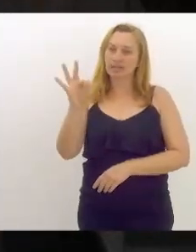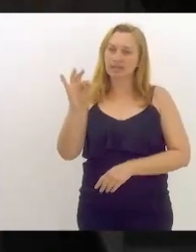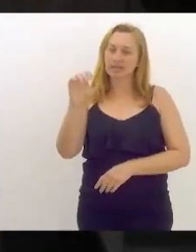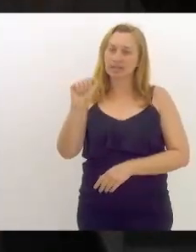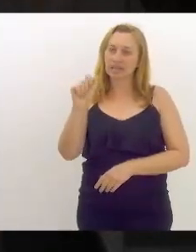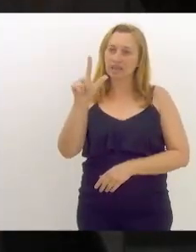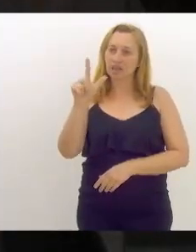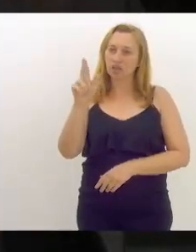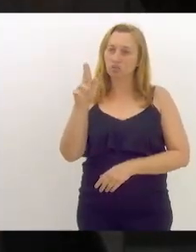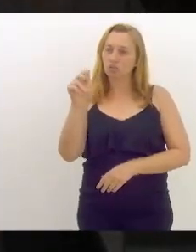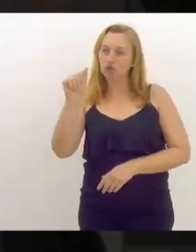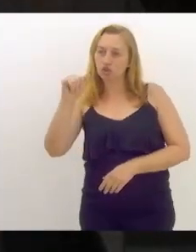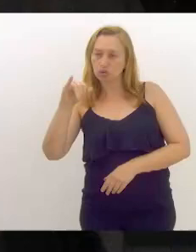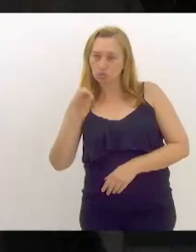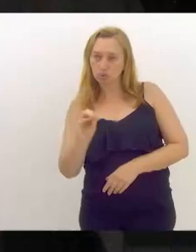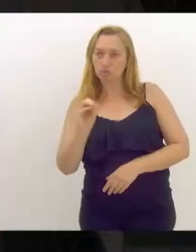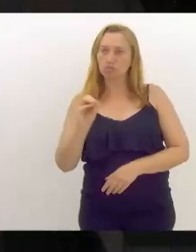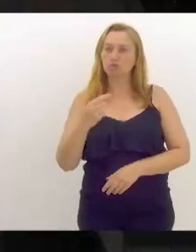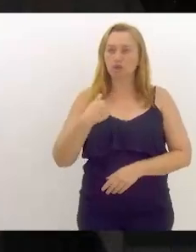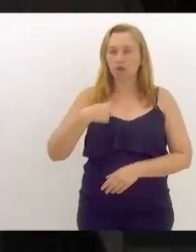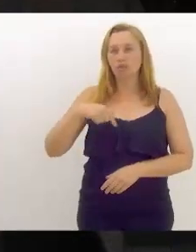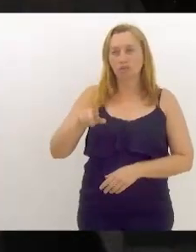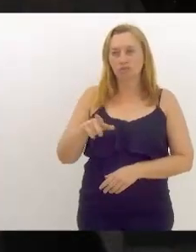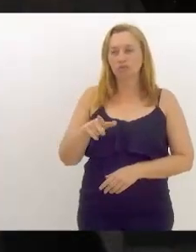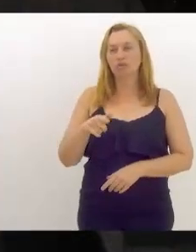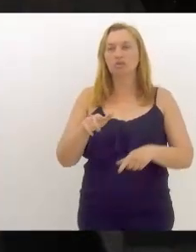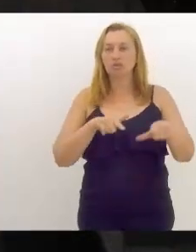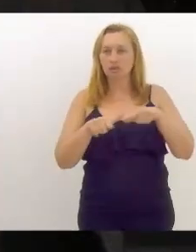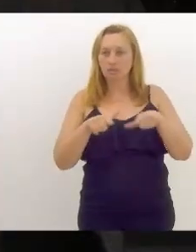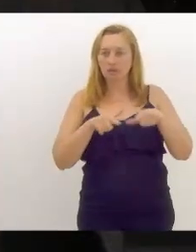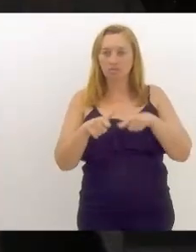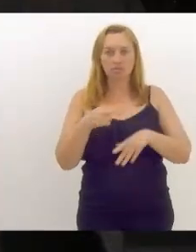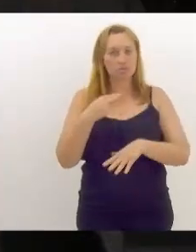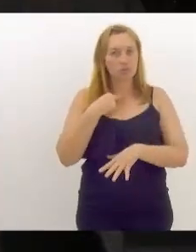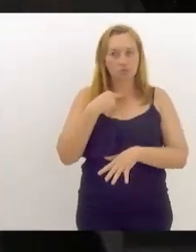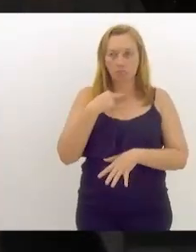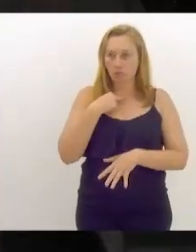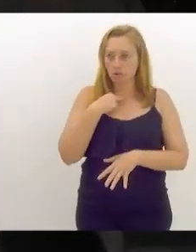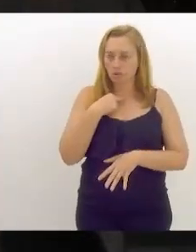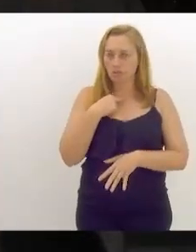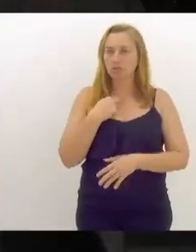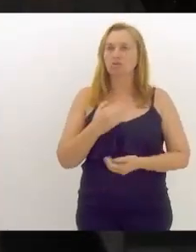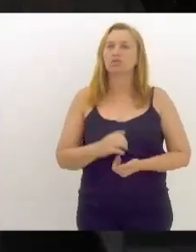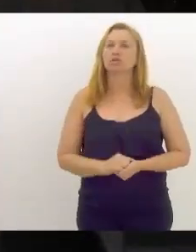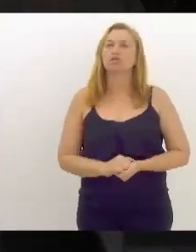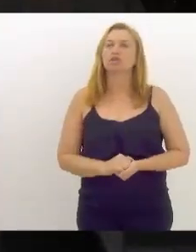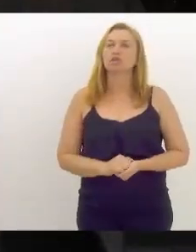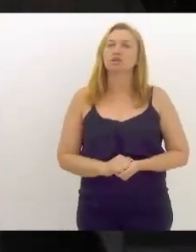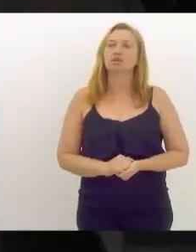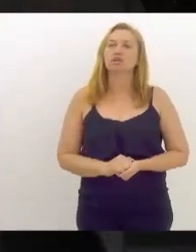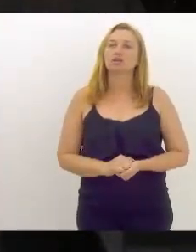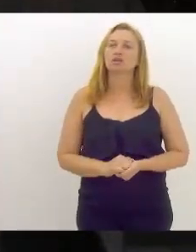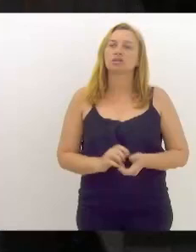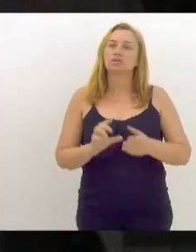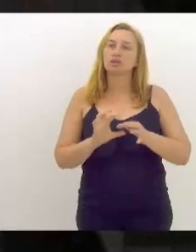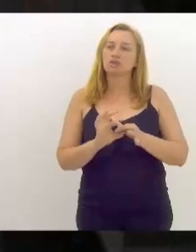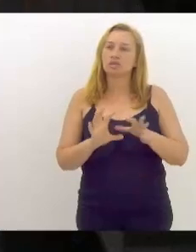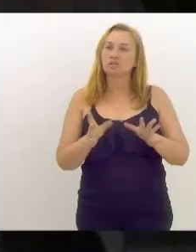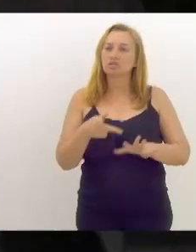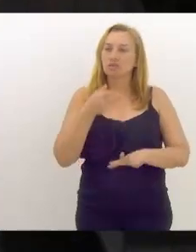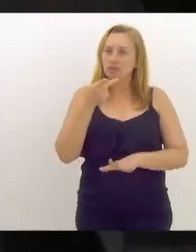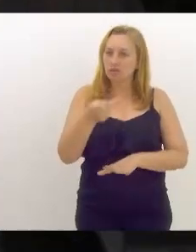fui e trabalhei, eu não posso, de forma alguma, deixar de